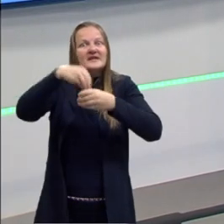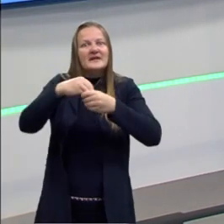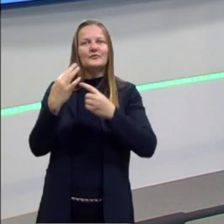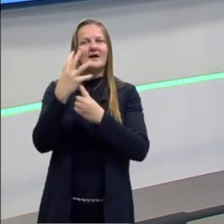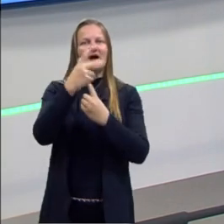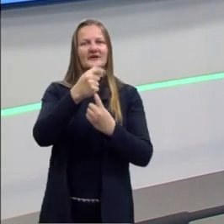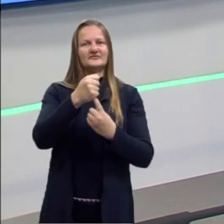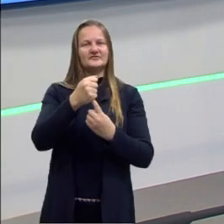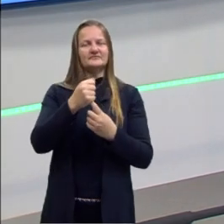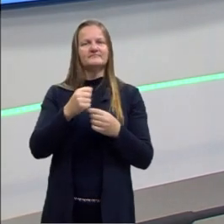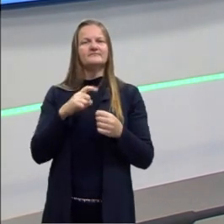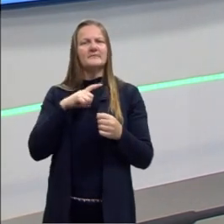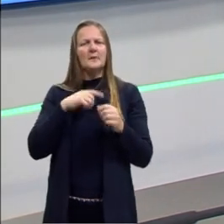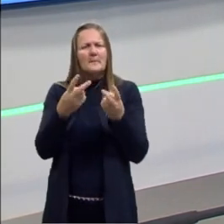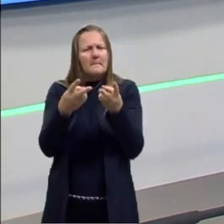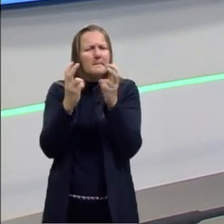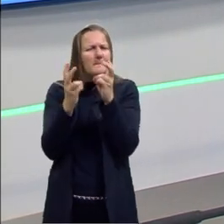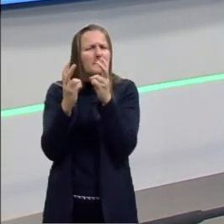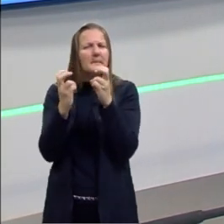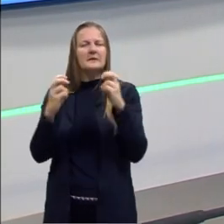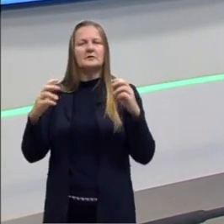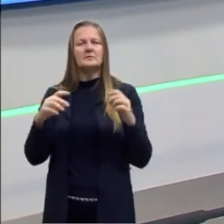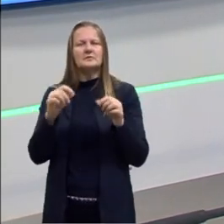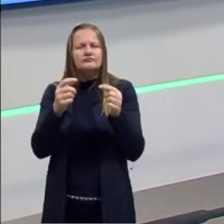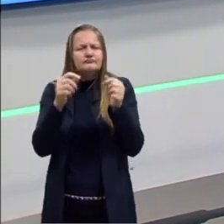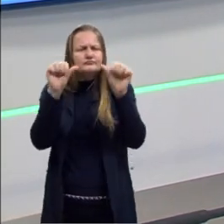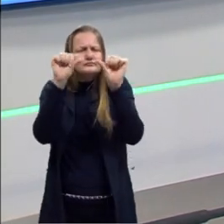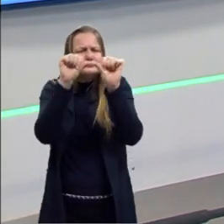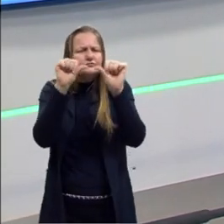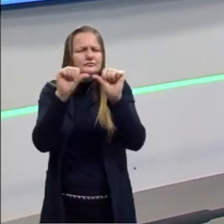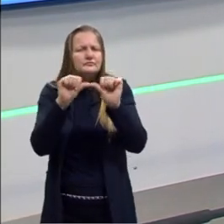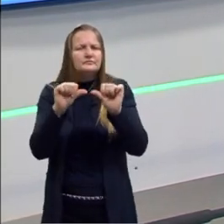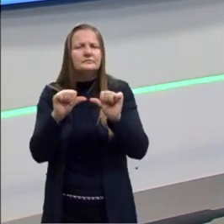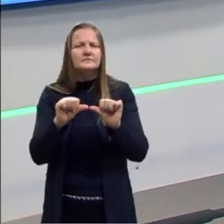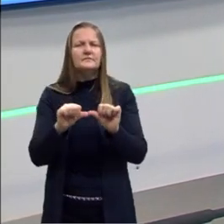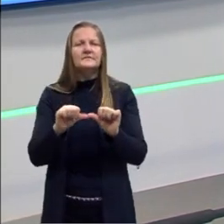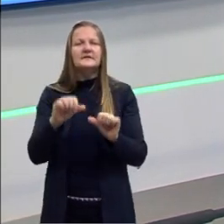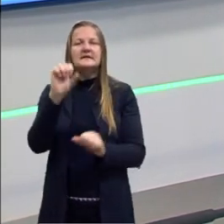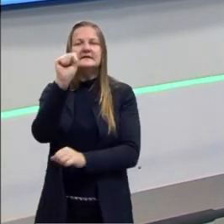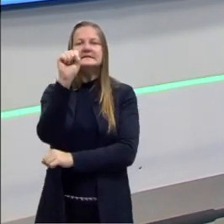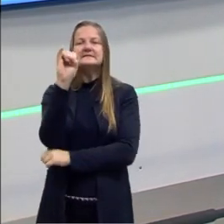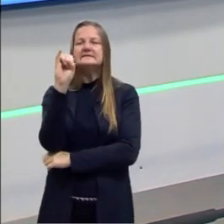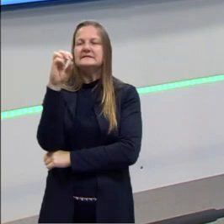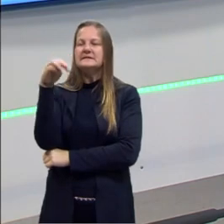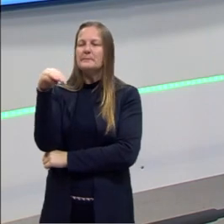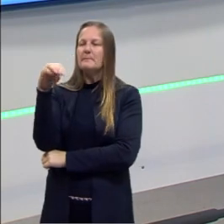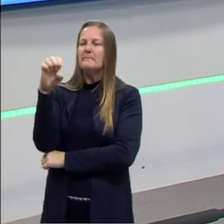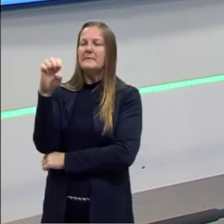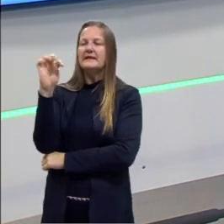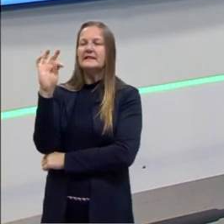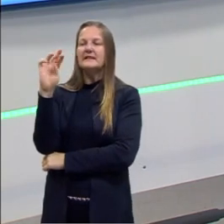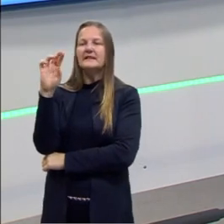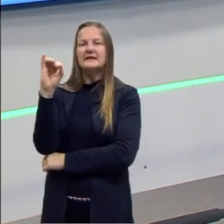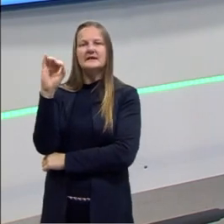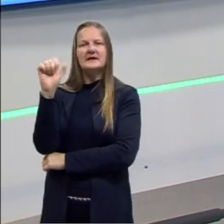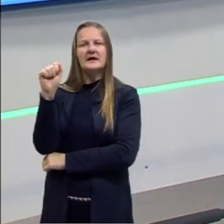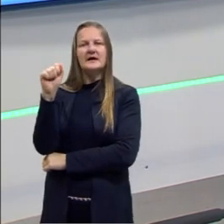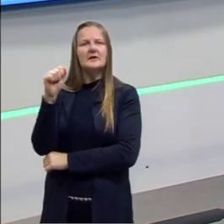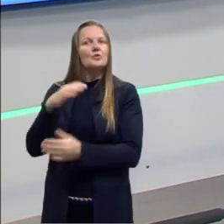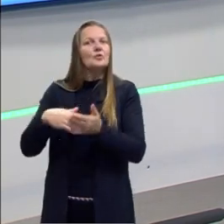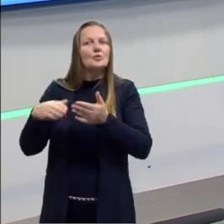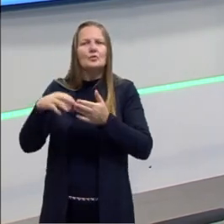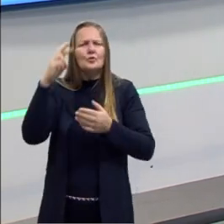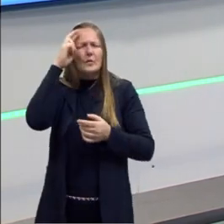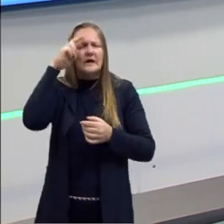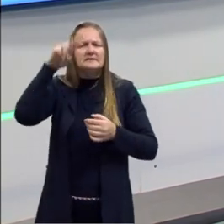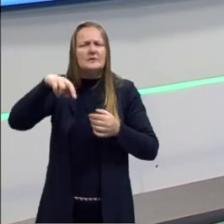então é interessante perceber como essa coisa da a funcionalidade ela está presente em todos os